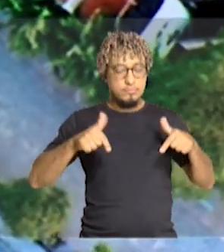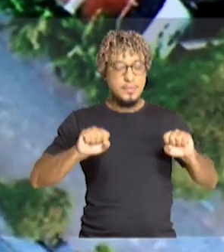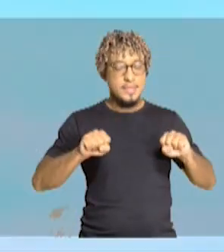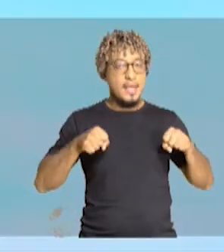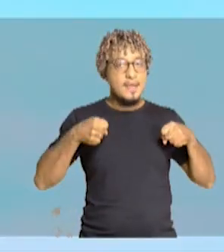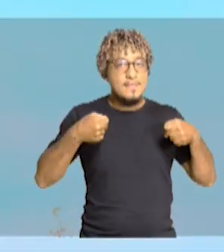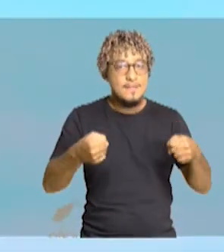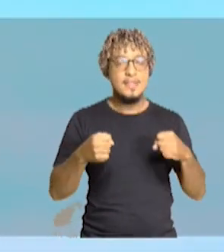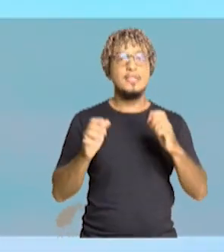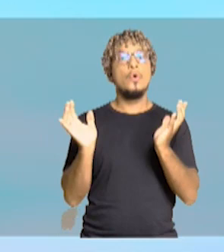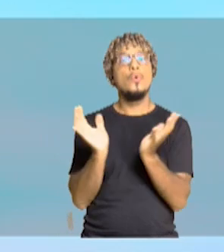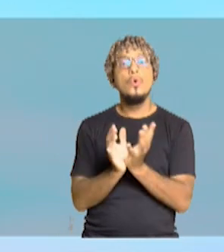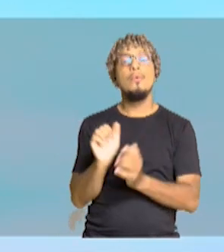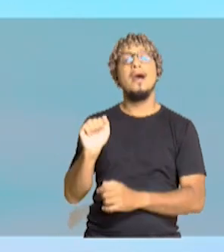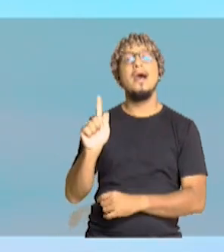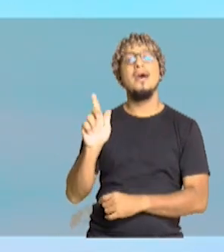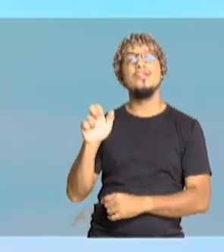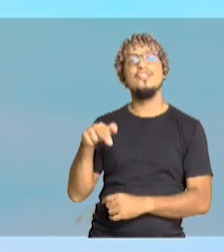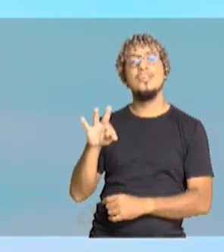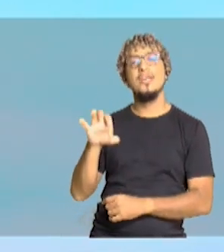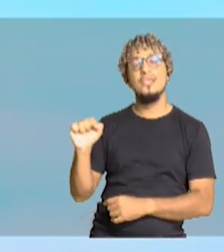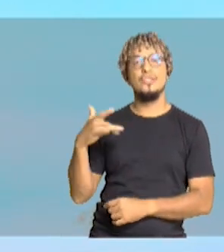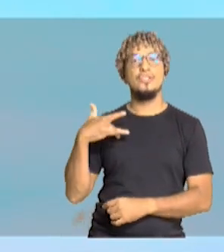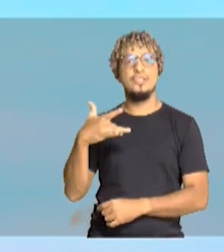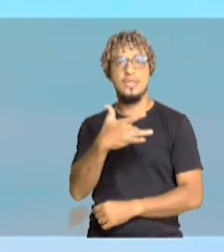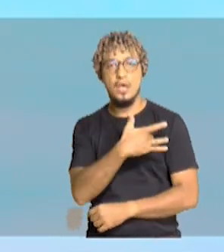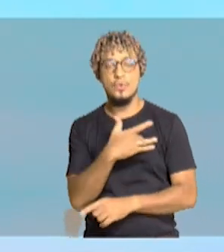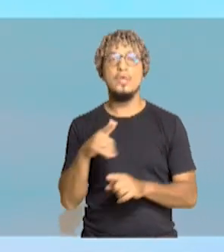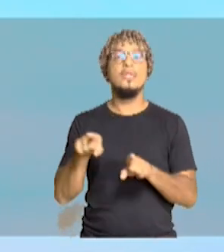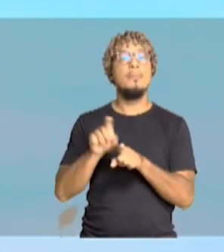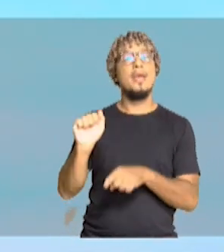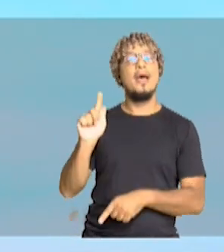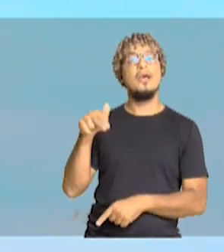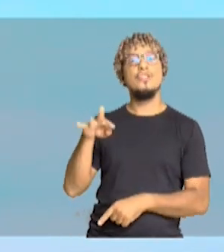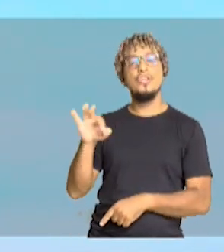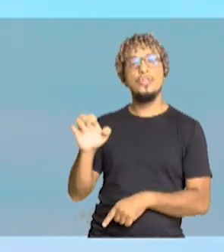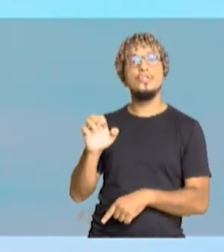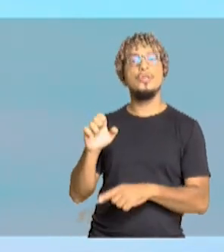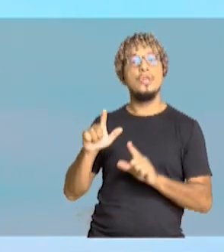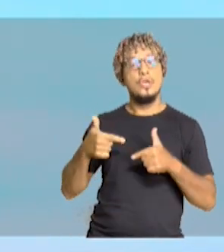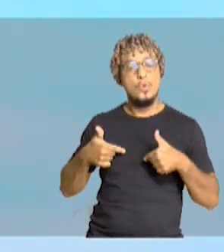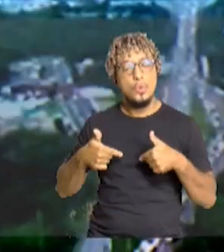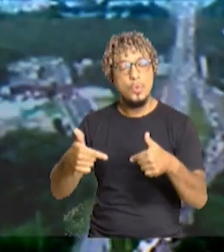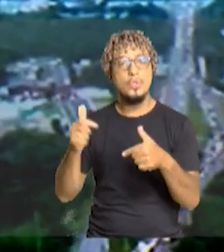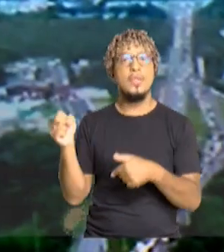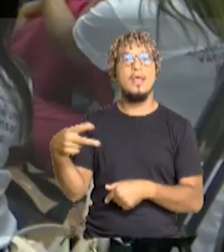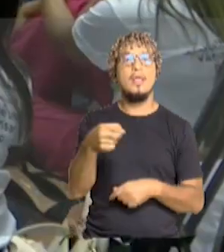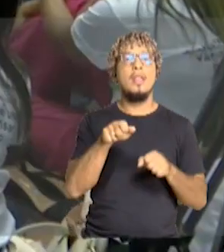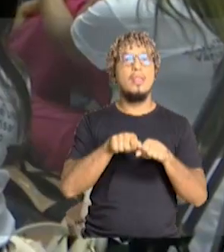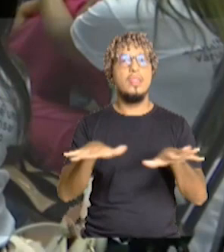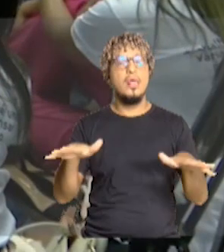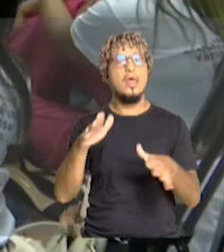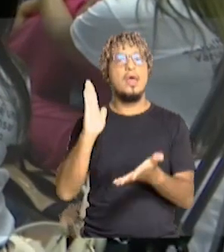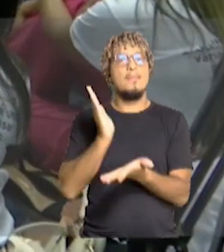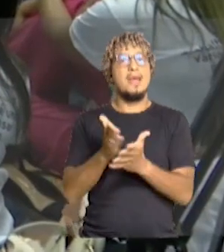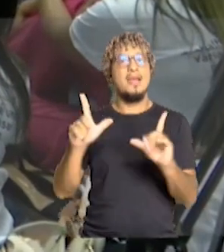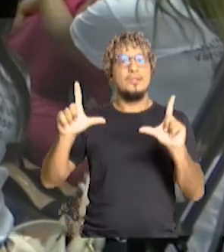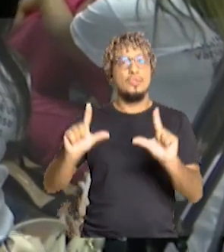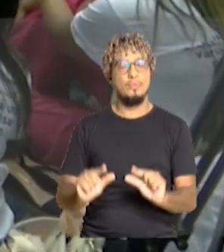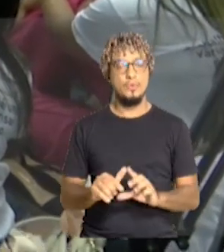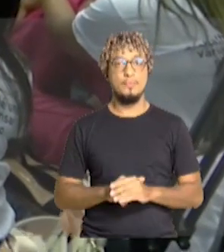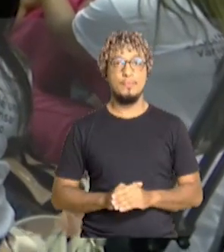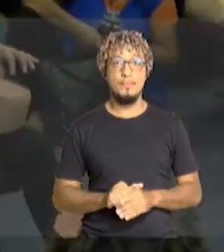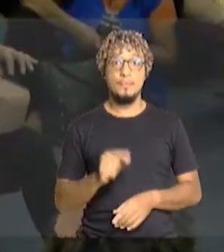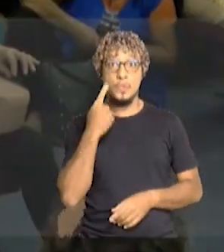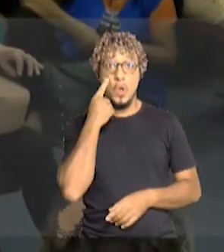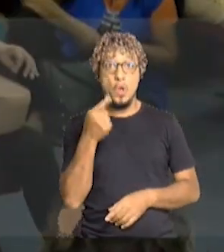defesa dos agentes comunitários de saúde e dos agentes de combate à endemias Então vamos conferir Como foi essa audiência a